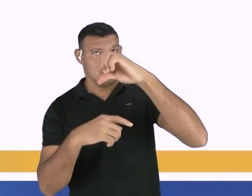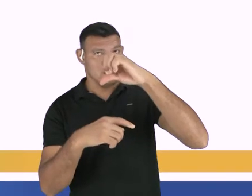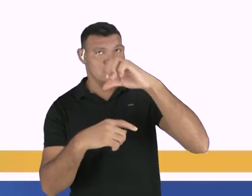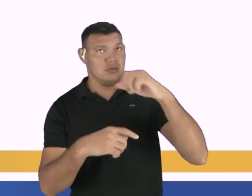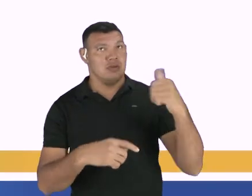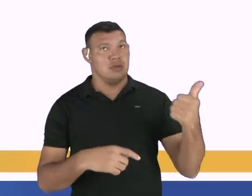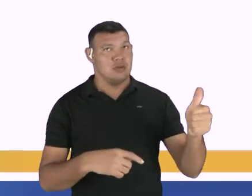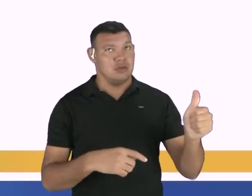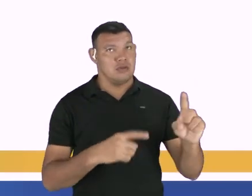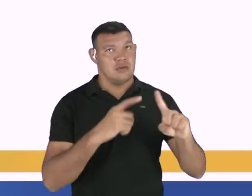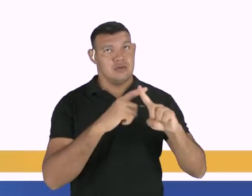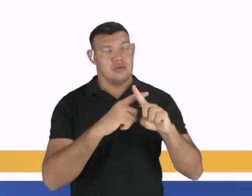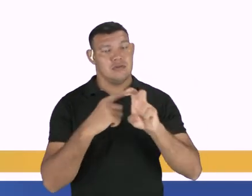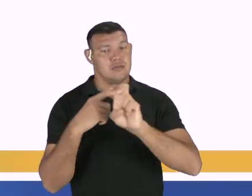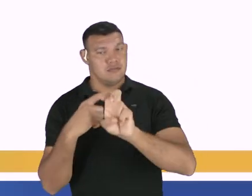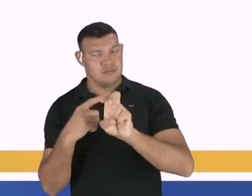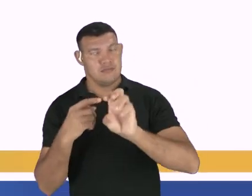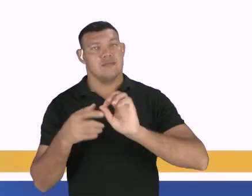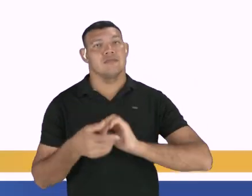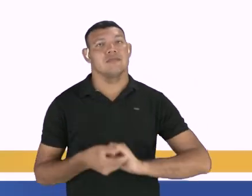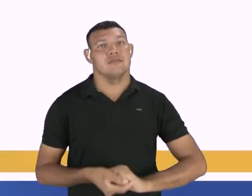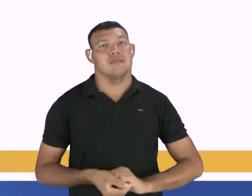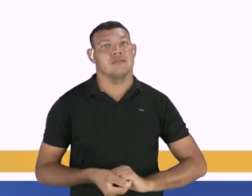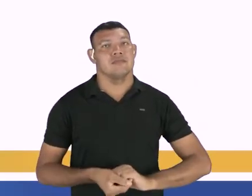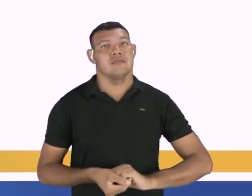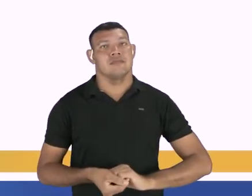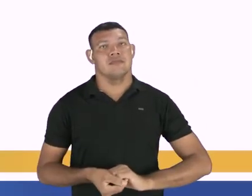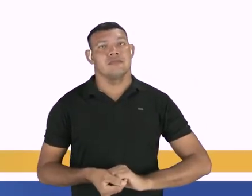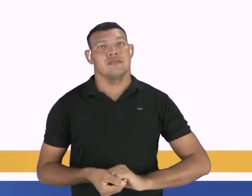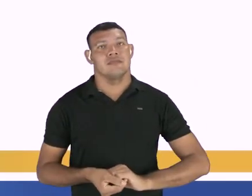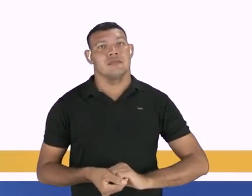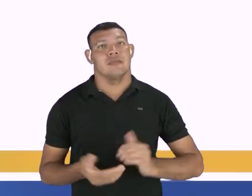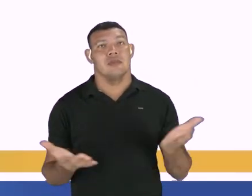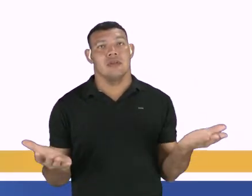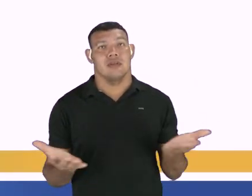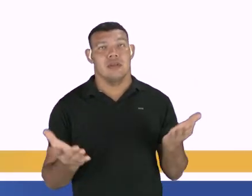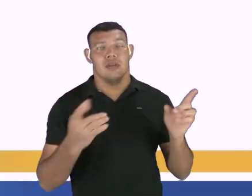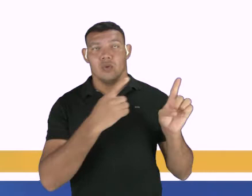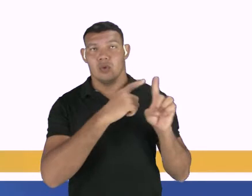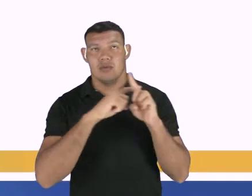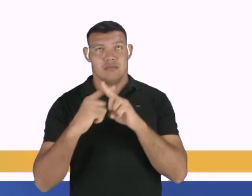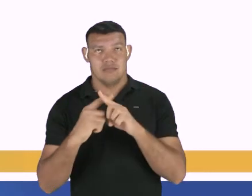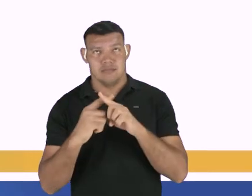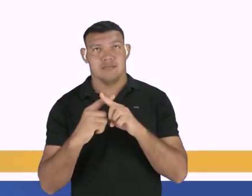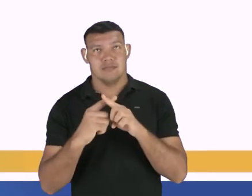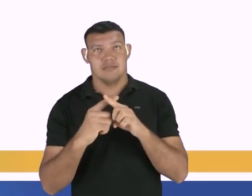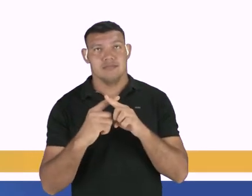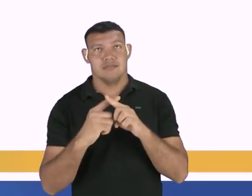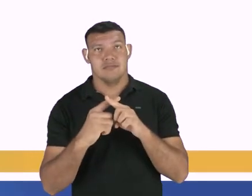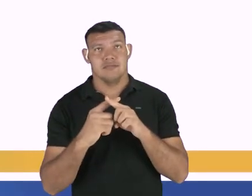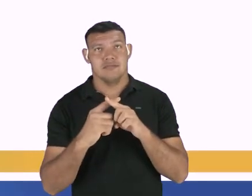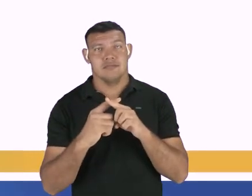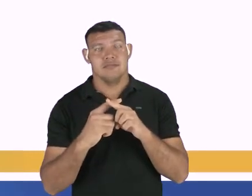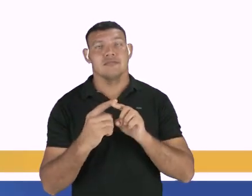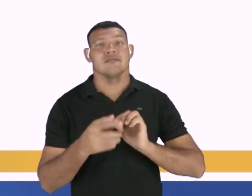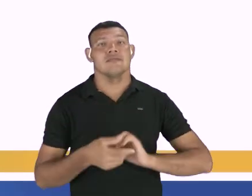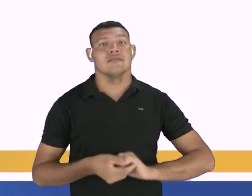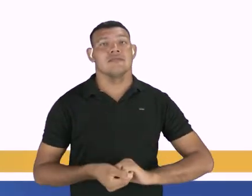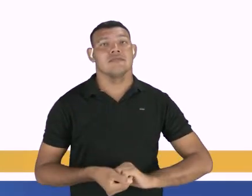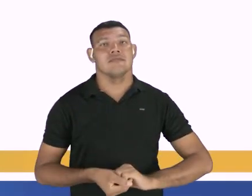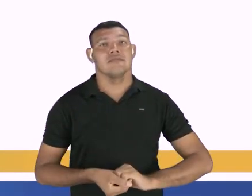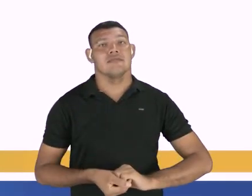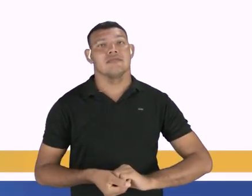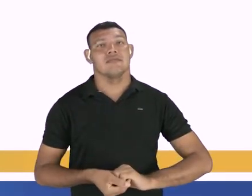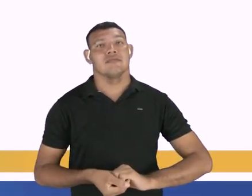o numerador 9 da segunda fração. Vou multiplicar o denominador 11 da primeira fração vezes o